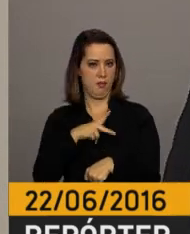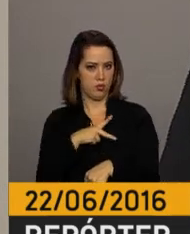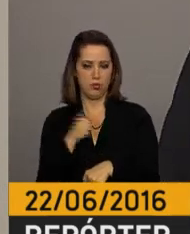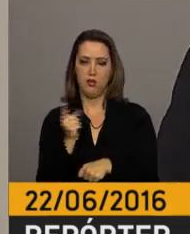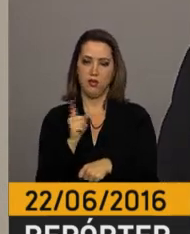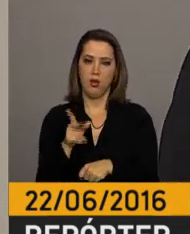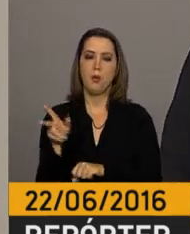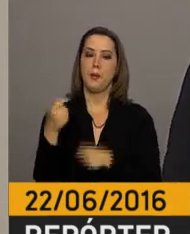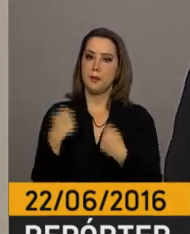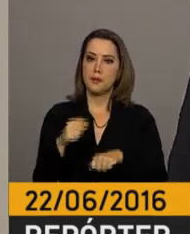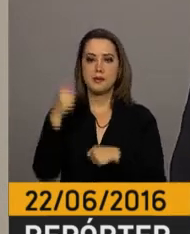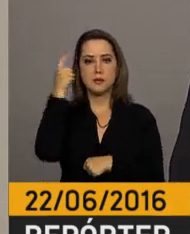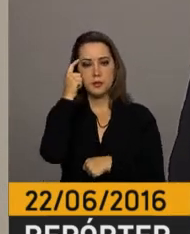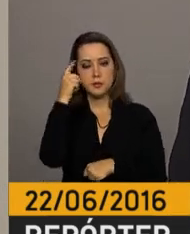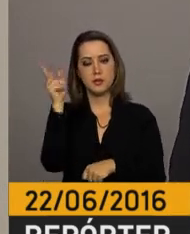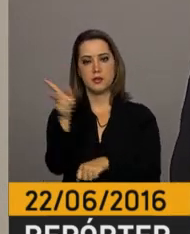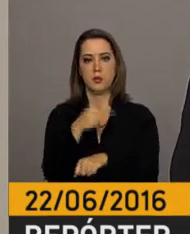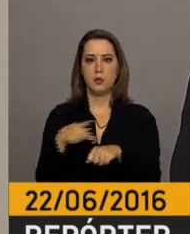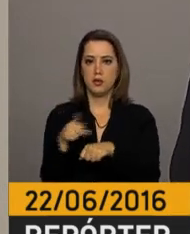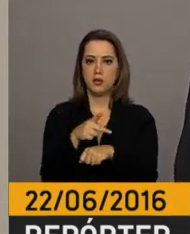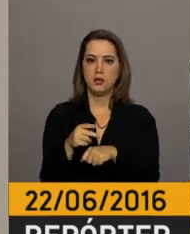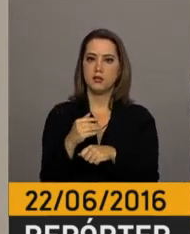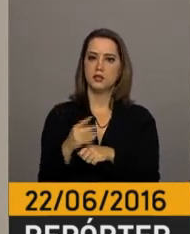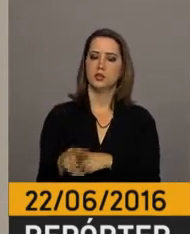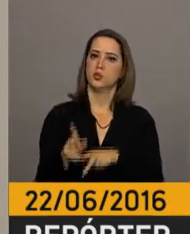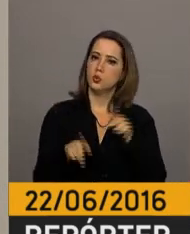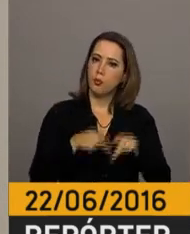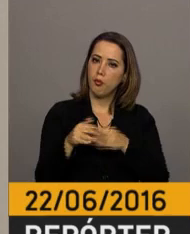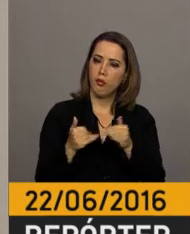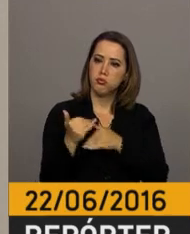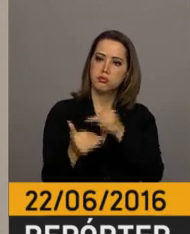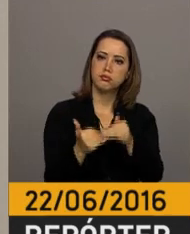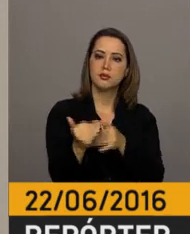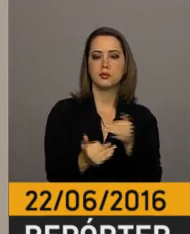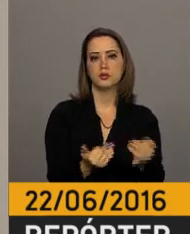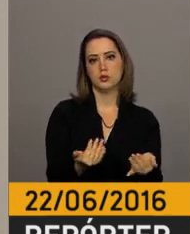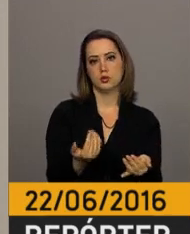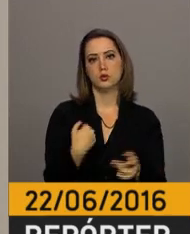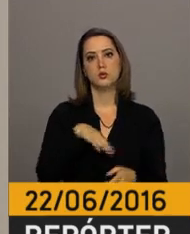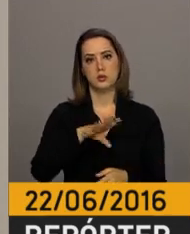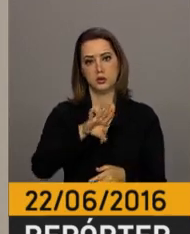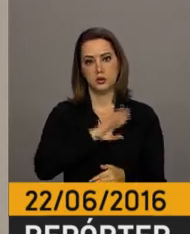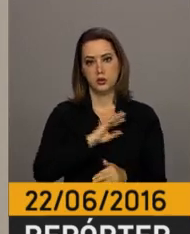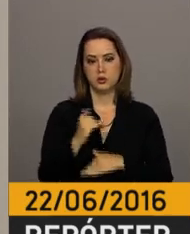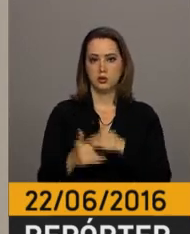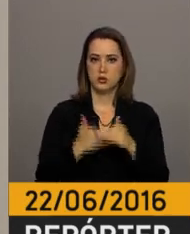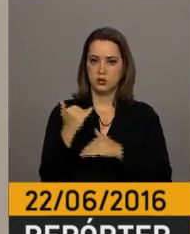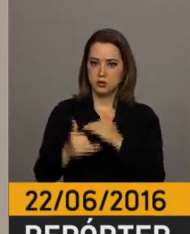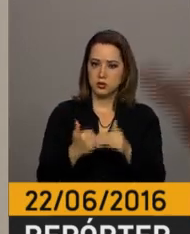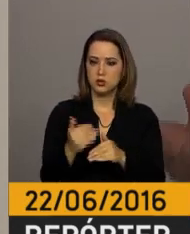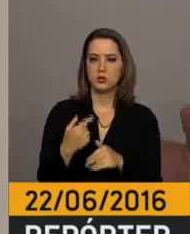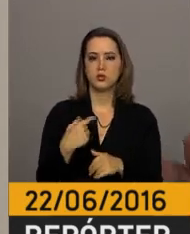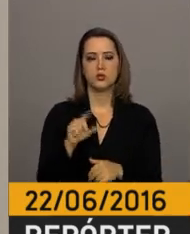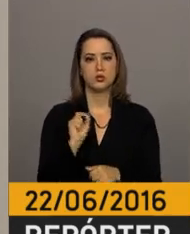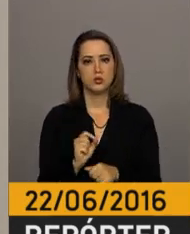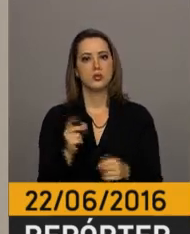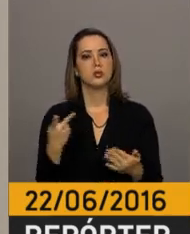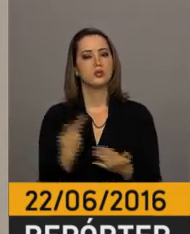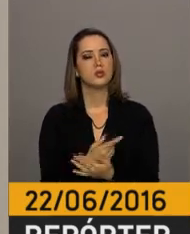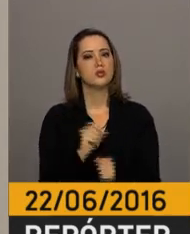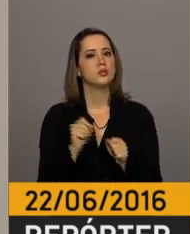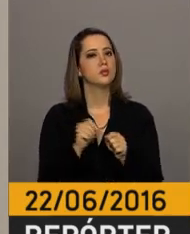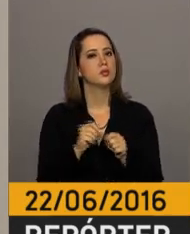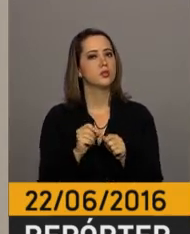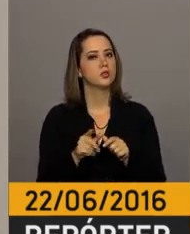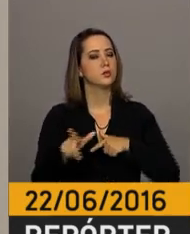angústias tem as suas necessidades e por isso nós precisamos continuar a desenvolver as teses que